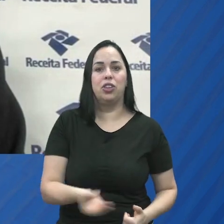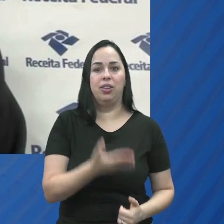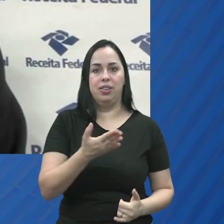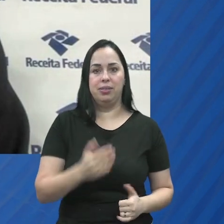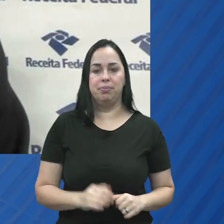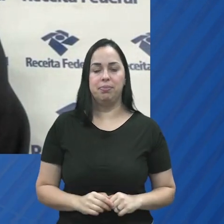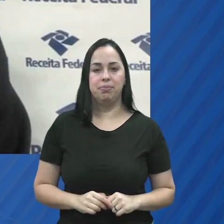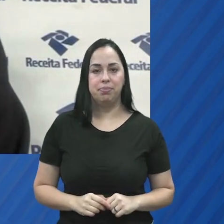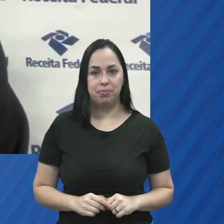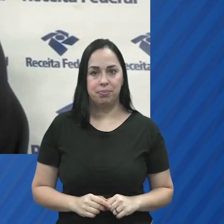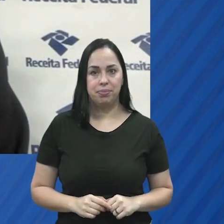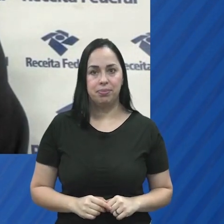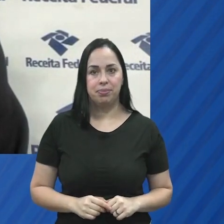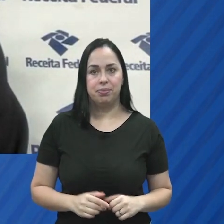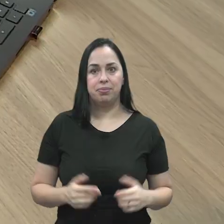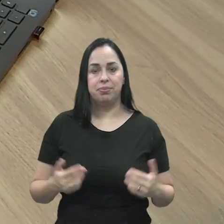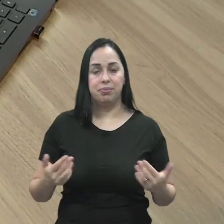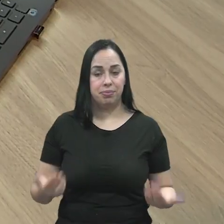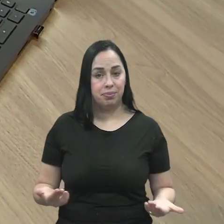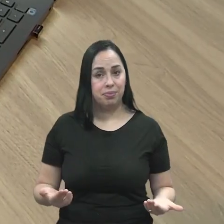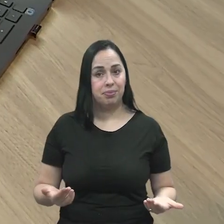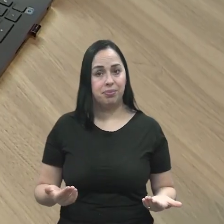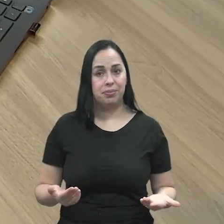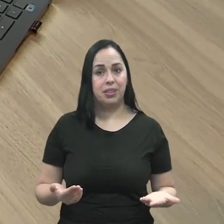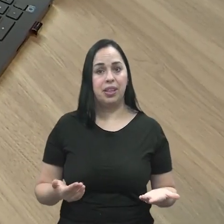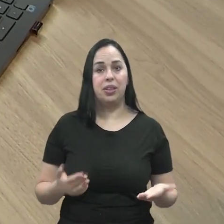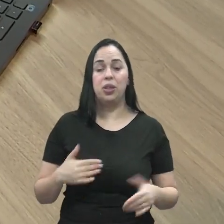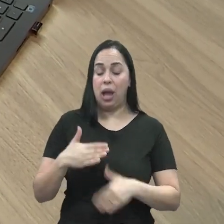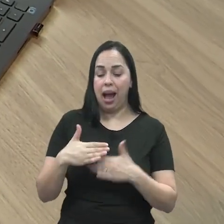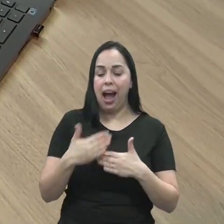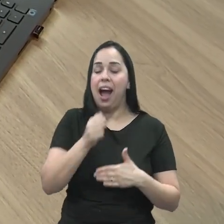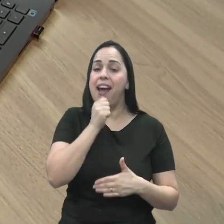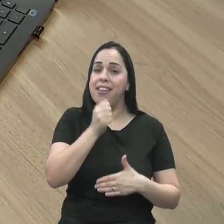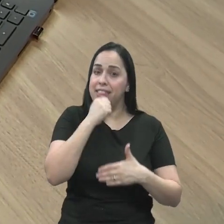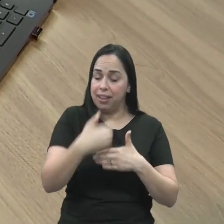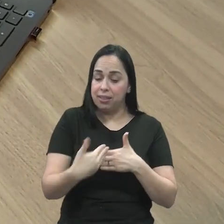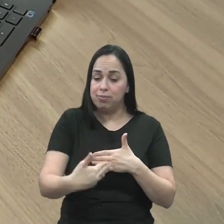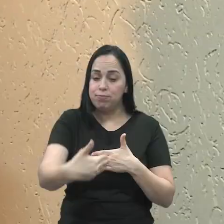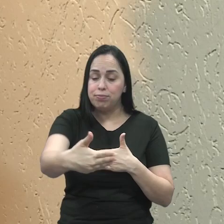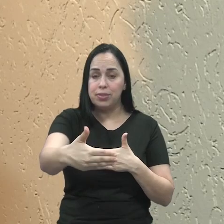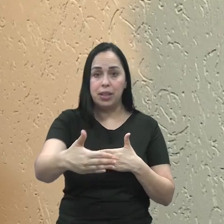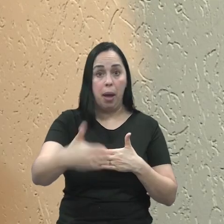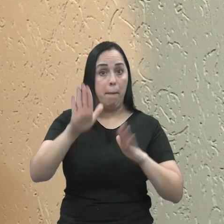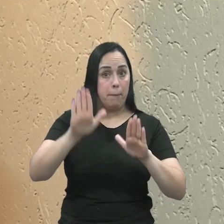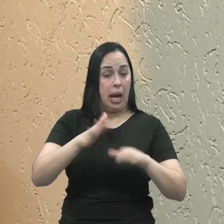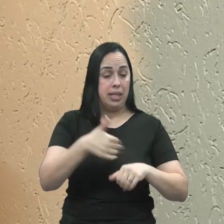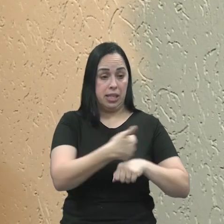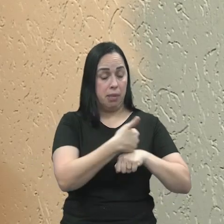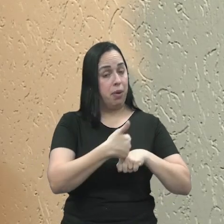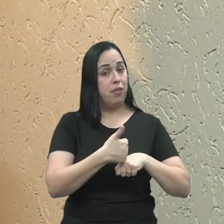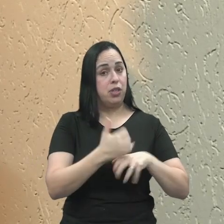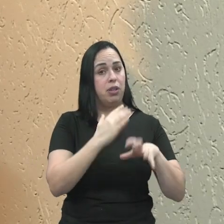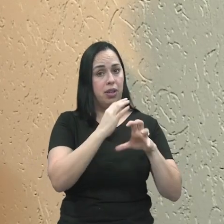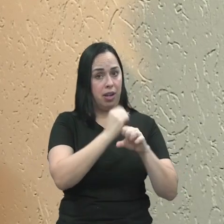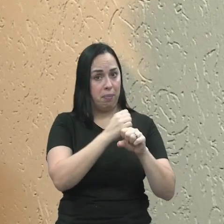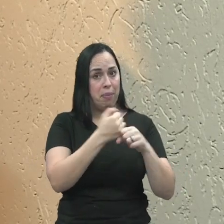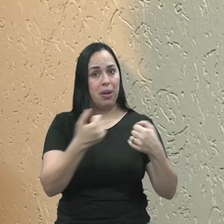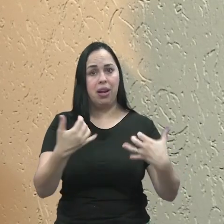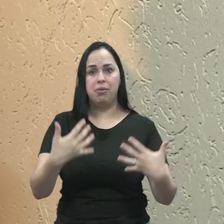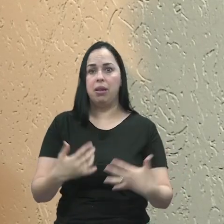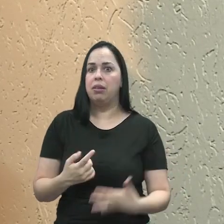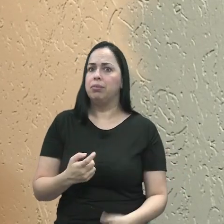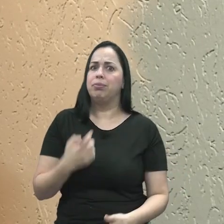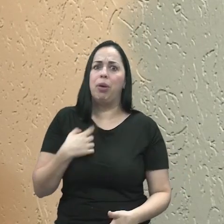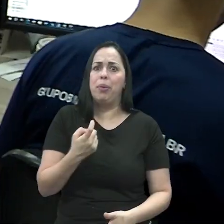de entrega para esse ano. E mesmo com tempo de sobra para o prazo limite, essa contadora recomenda não deixar